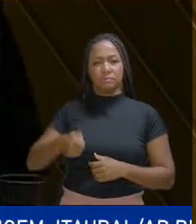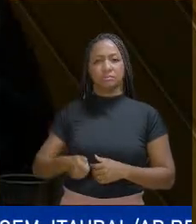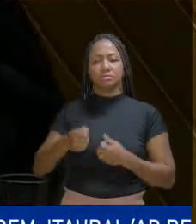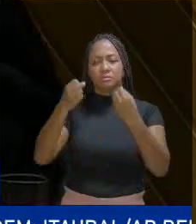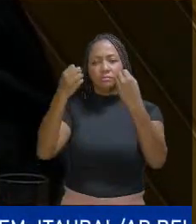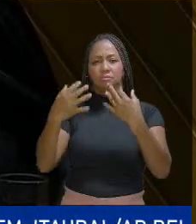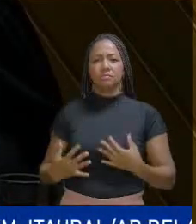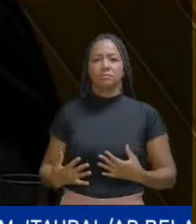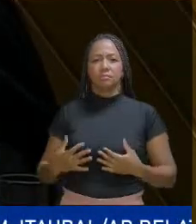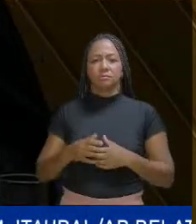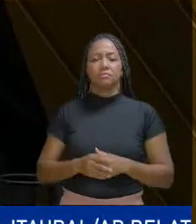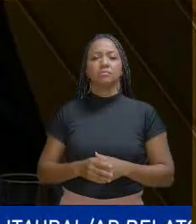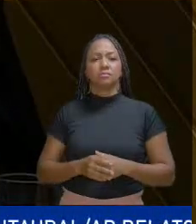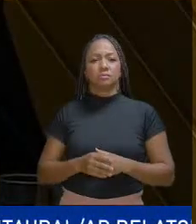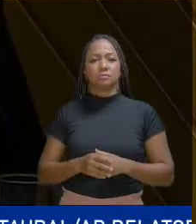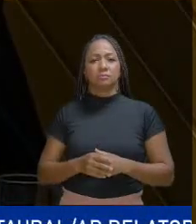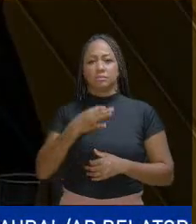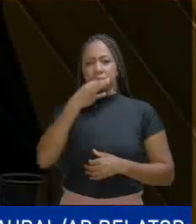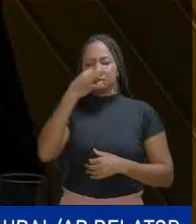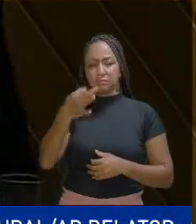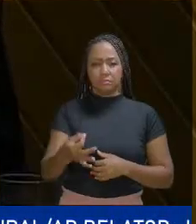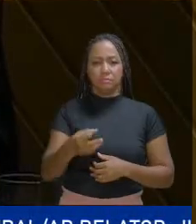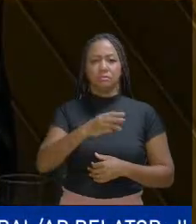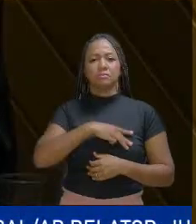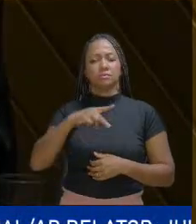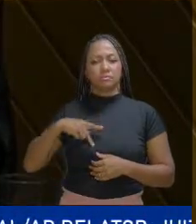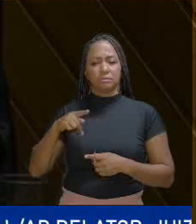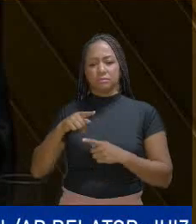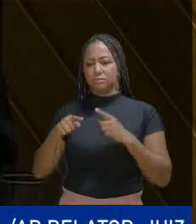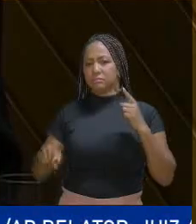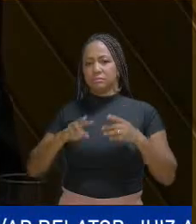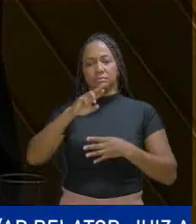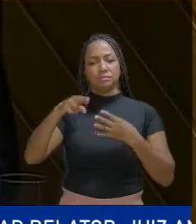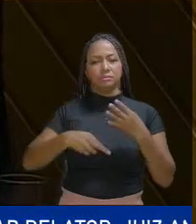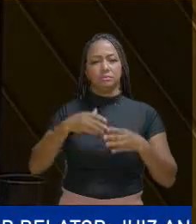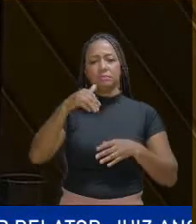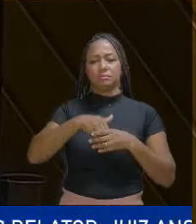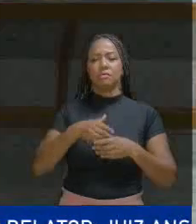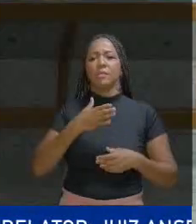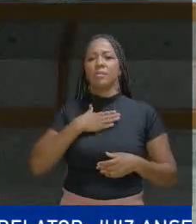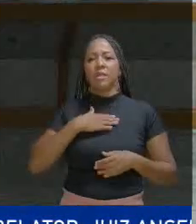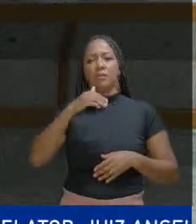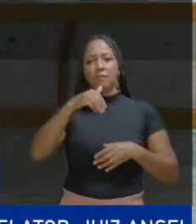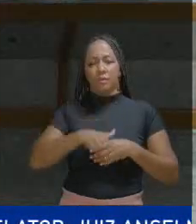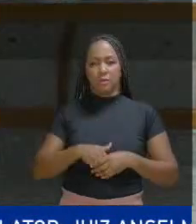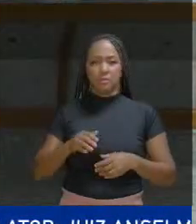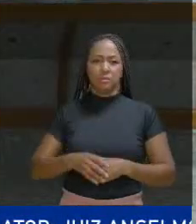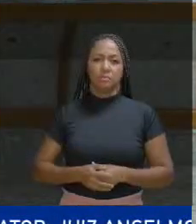ante o exposto, na linha do parecer ministerial, nego o provimento ao recurso eleitoral. É como voto.